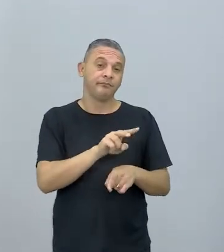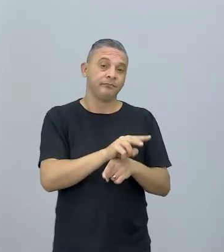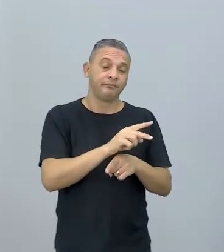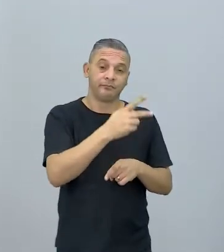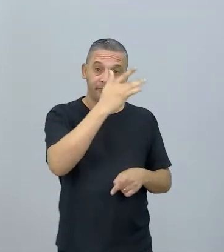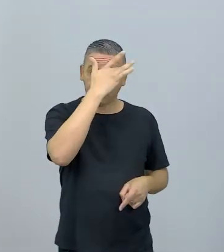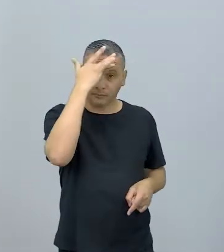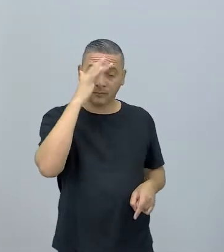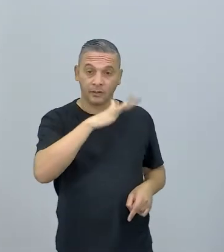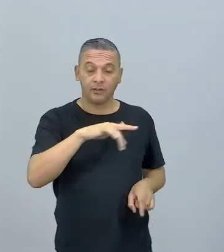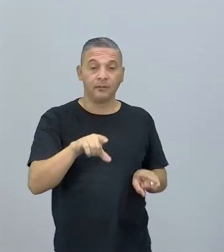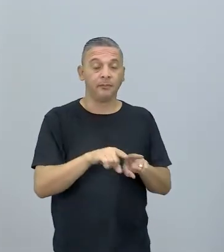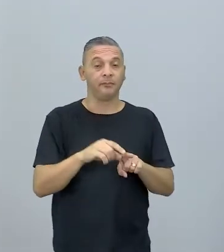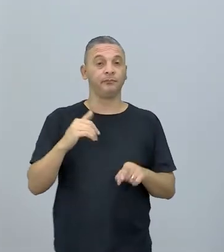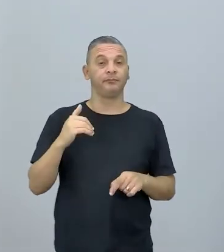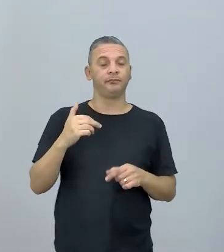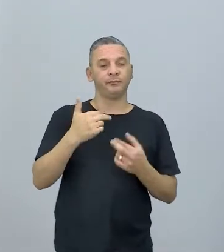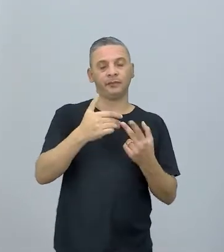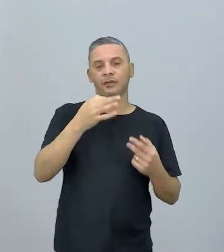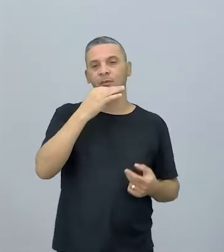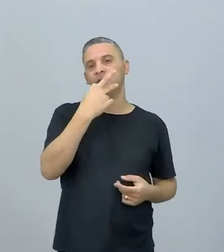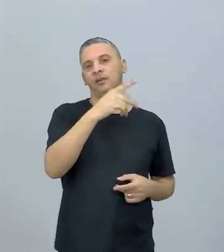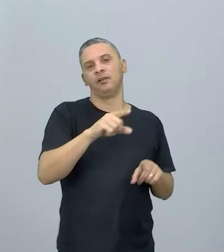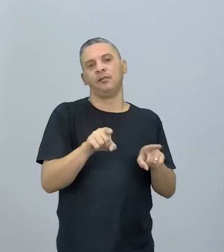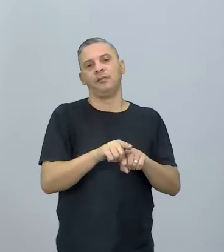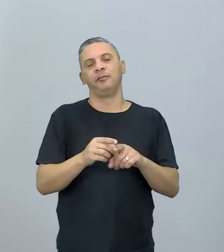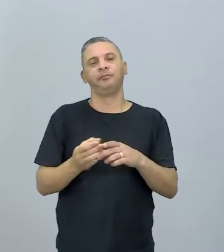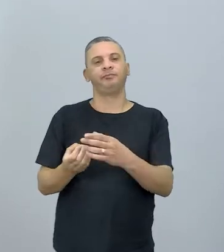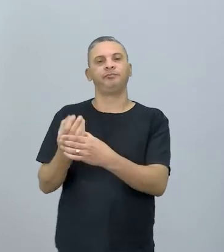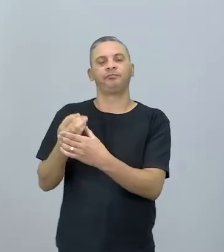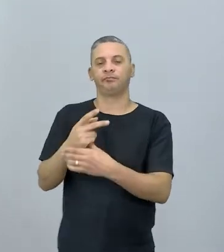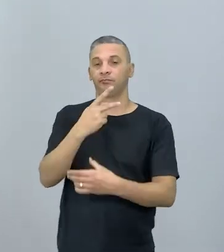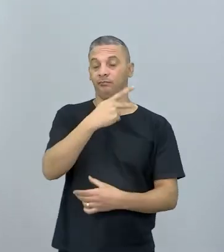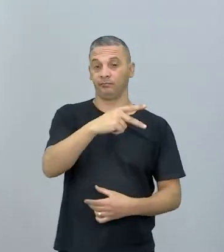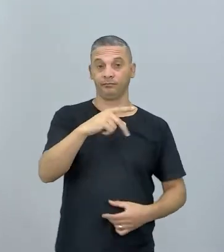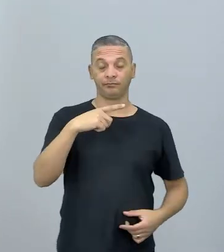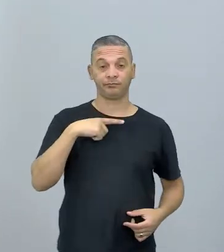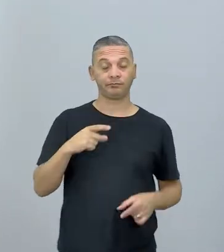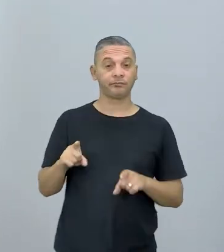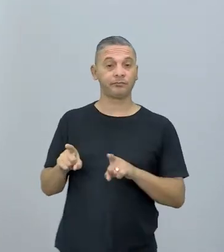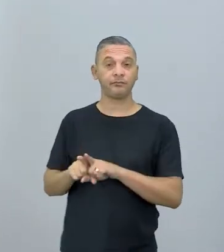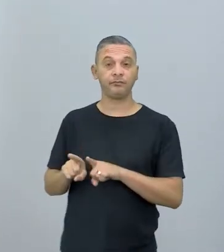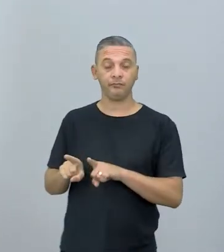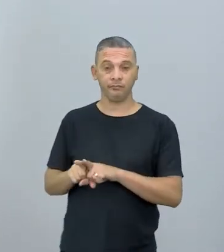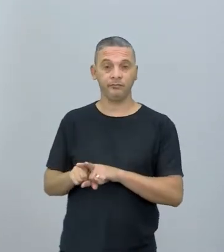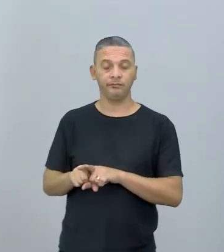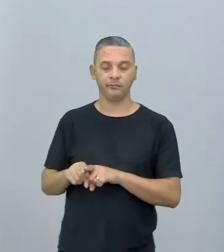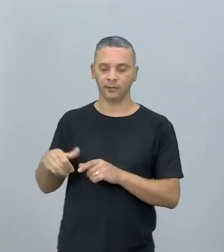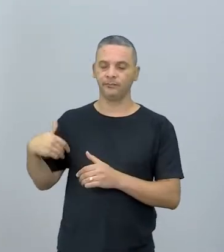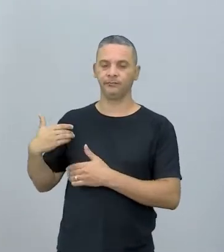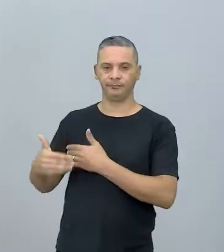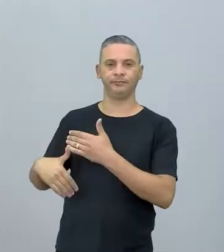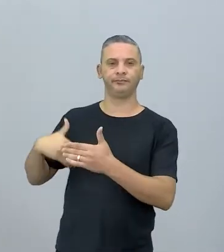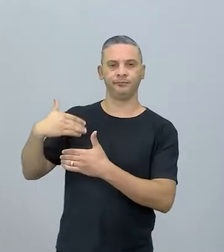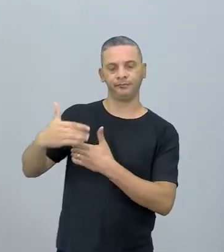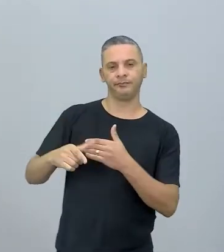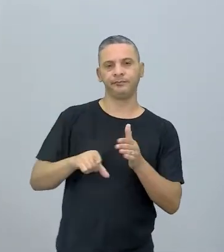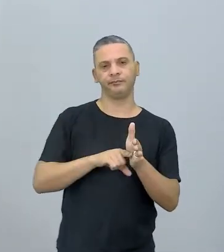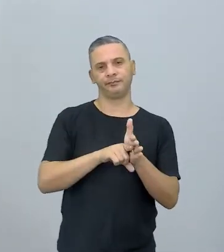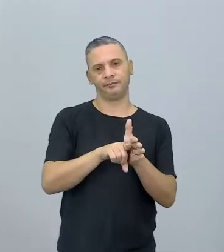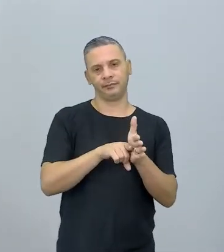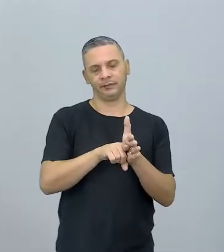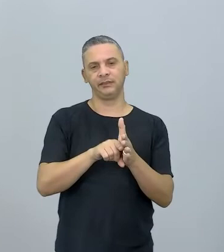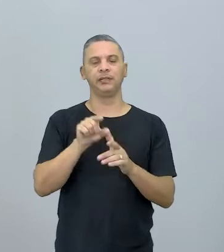Conservador e tudo mais. Então foram as hipóteses que ele foi formulando e no decorrer da pesquisa dele ele